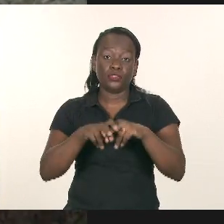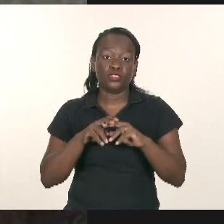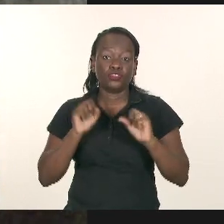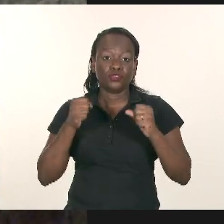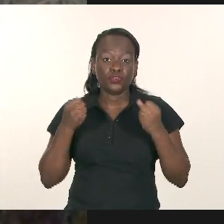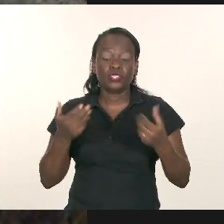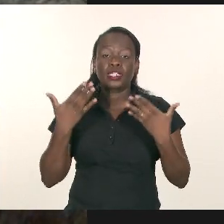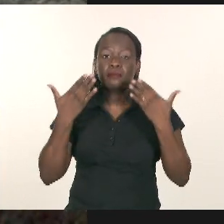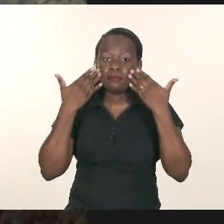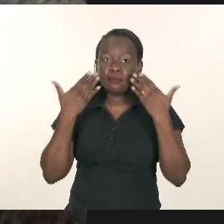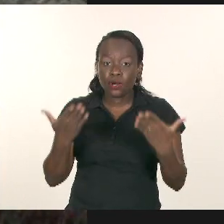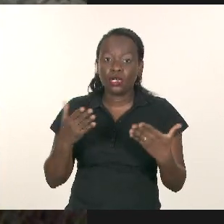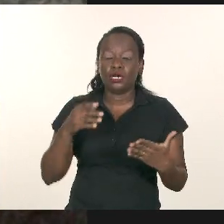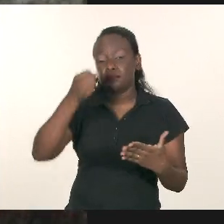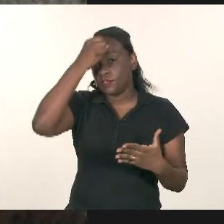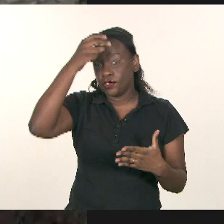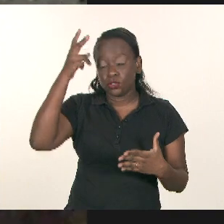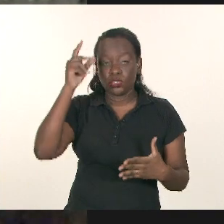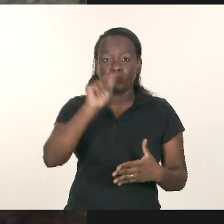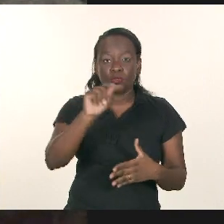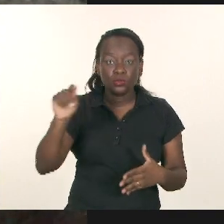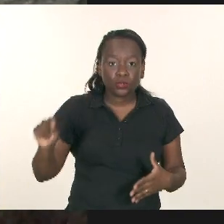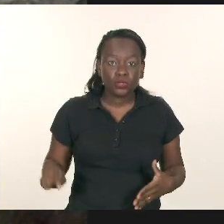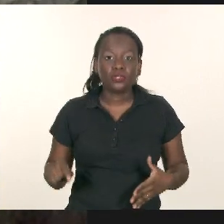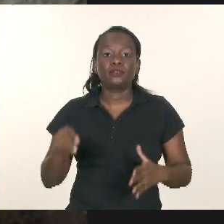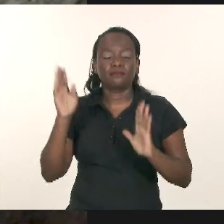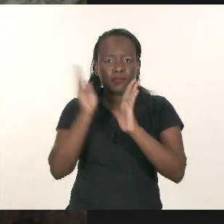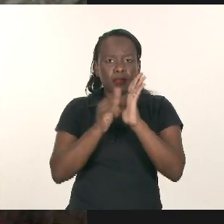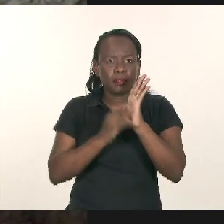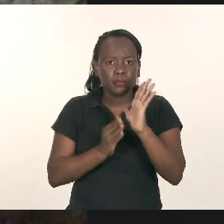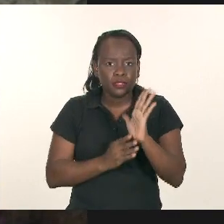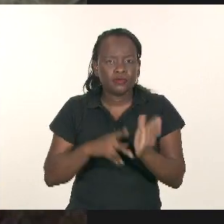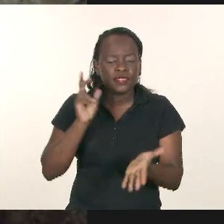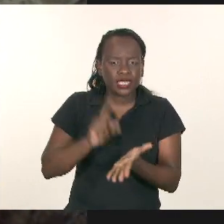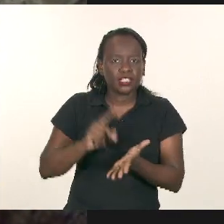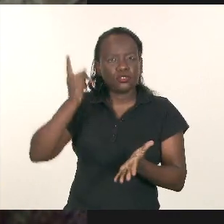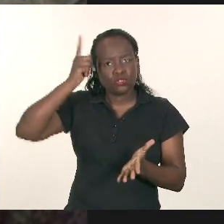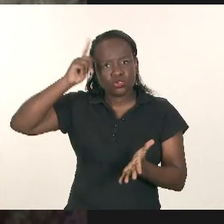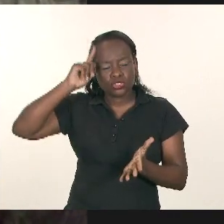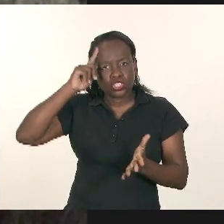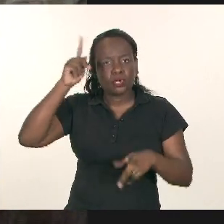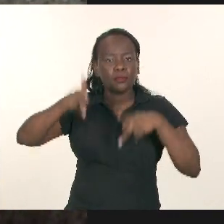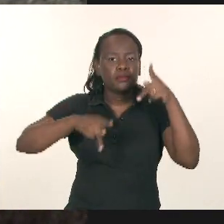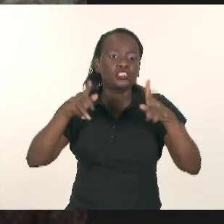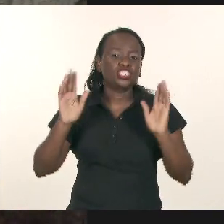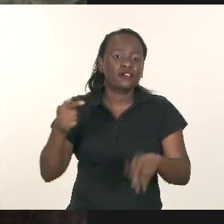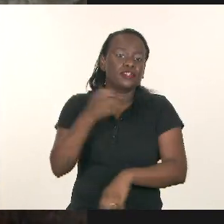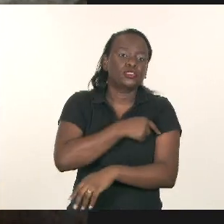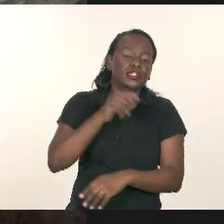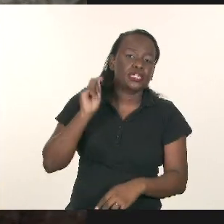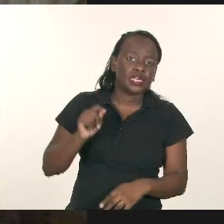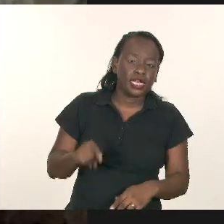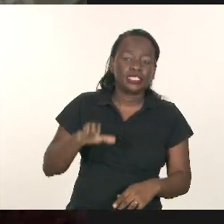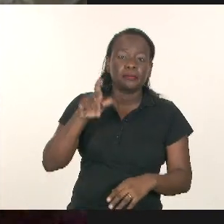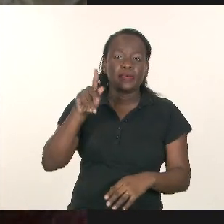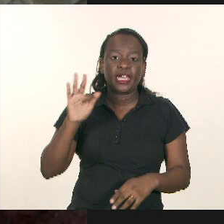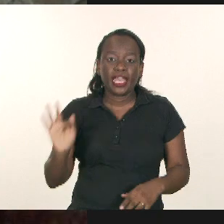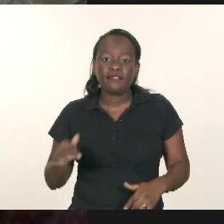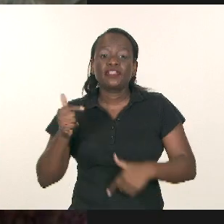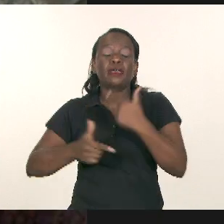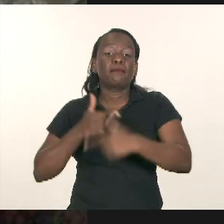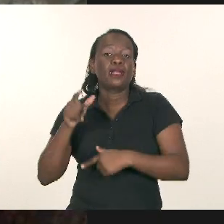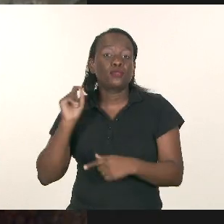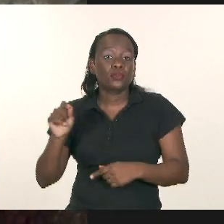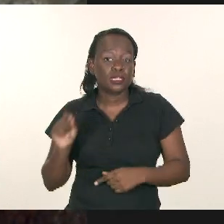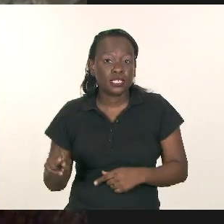a transparência em cada município, colocar realmente diariamente, para que a população saiba quem foi vacinado, seu CPF, sua atividade